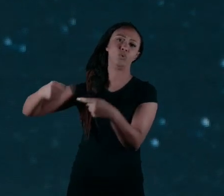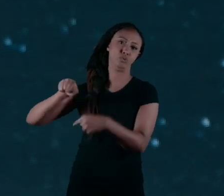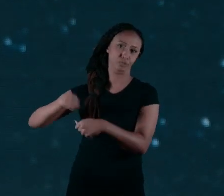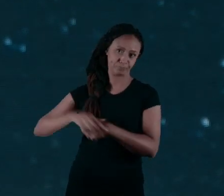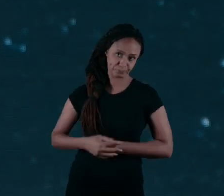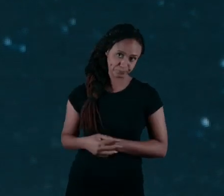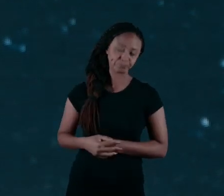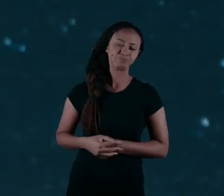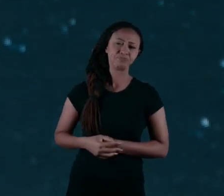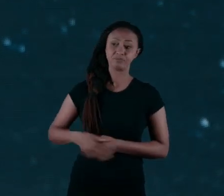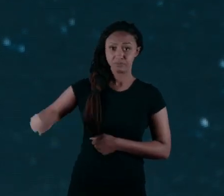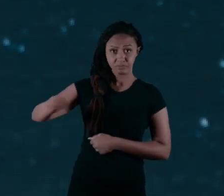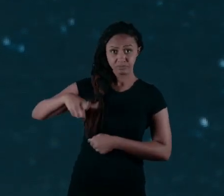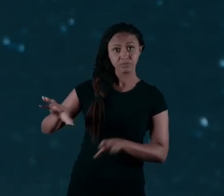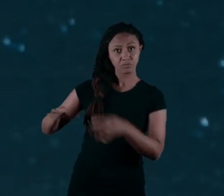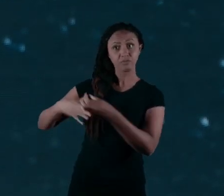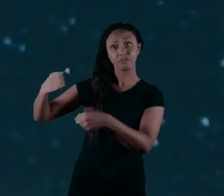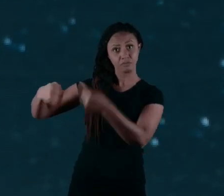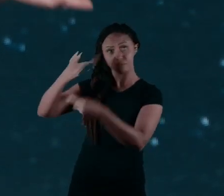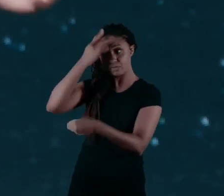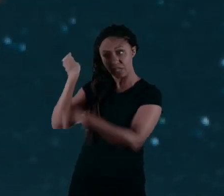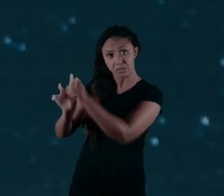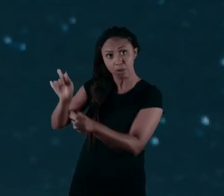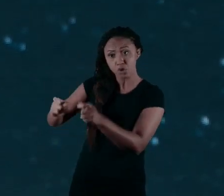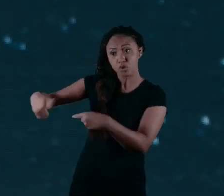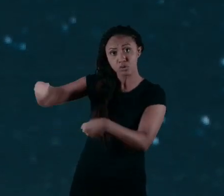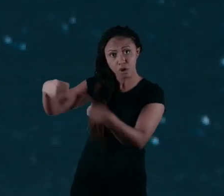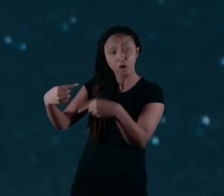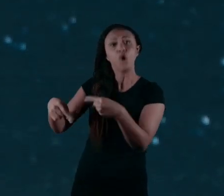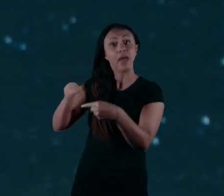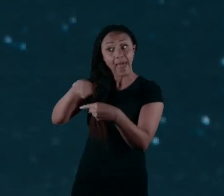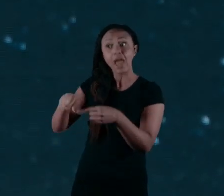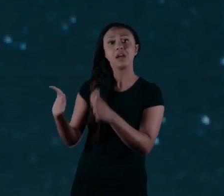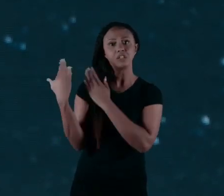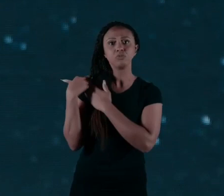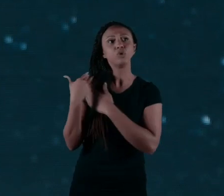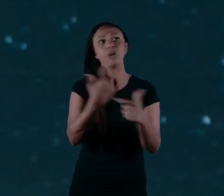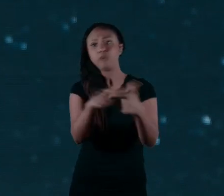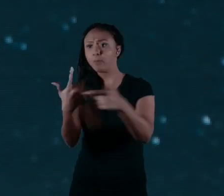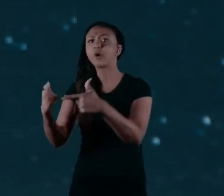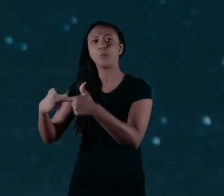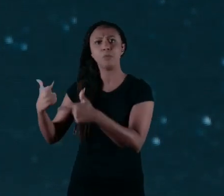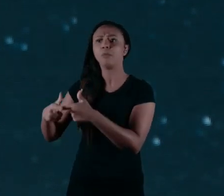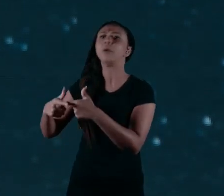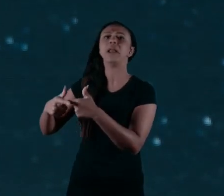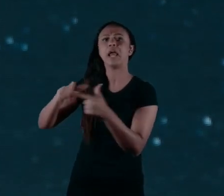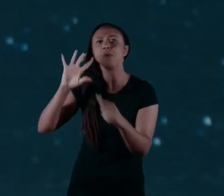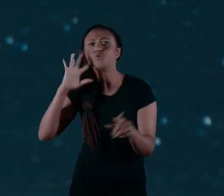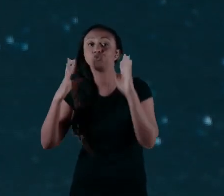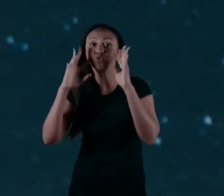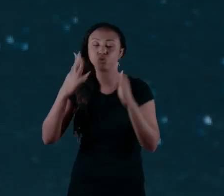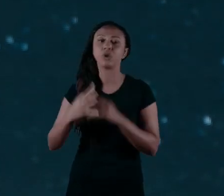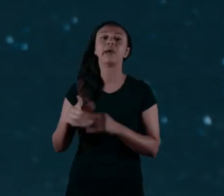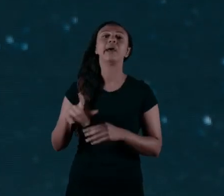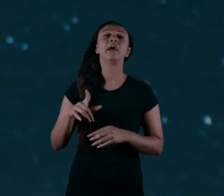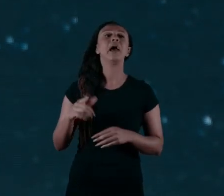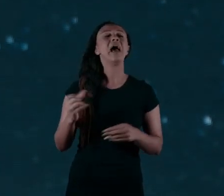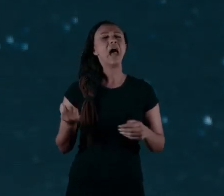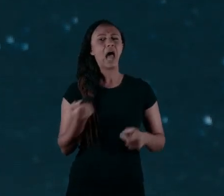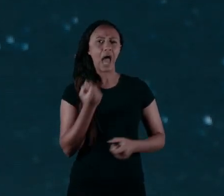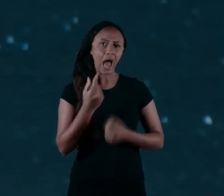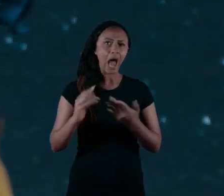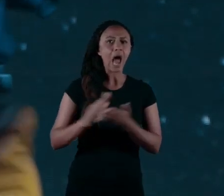Os políticos são aqueles que têm a responsabilidade de lutar para resolver os problemas. Existem várias classes de políticos, que eu vou citar algumas